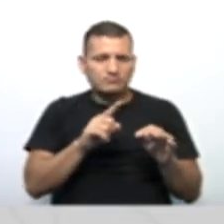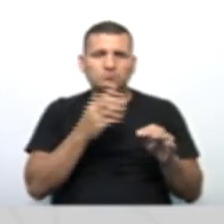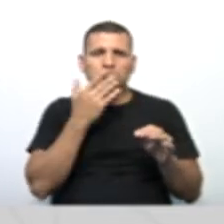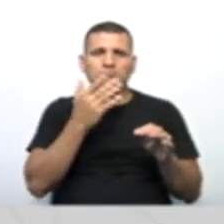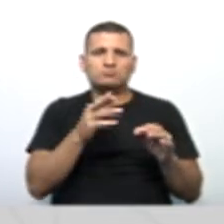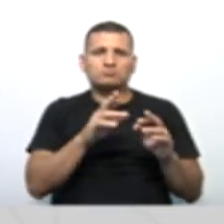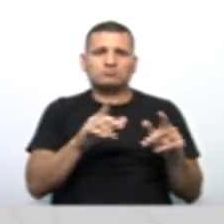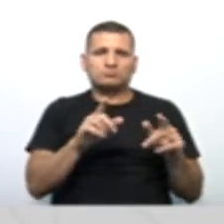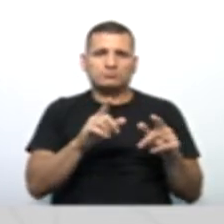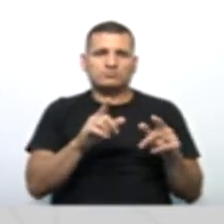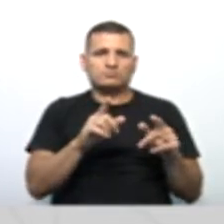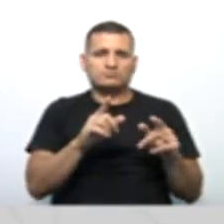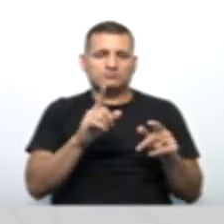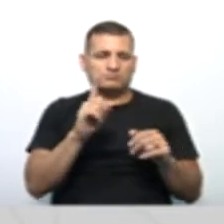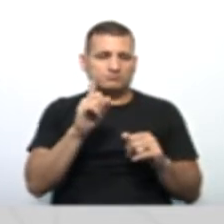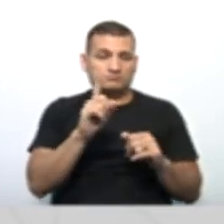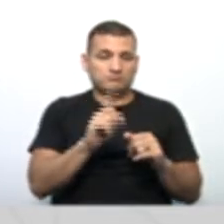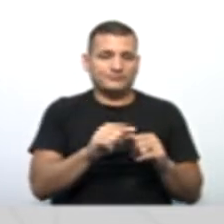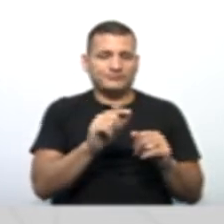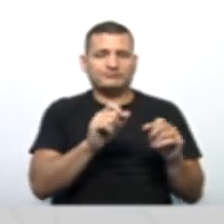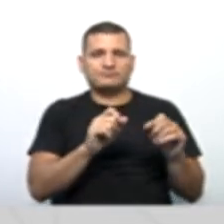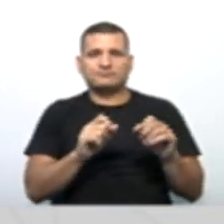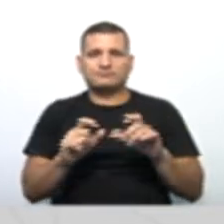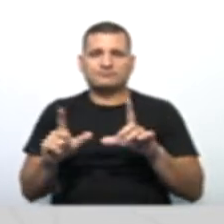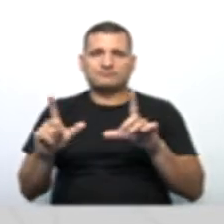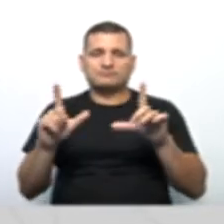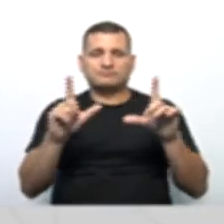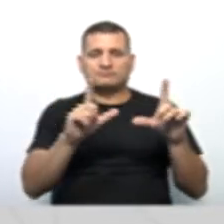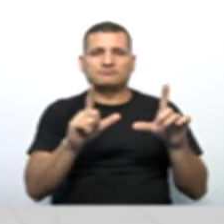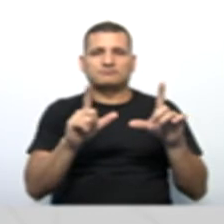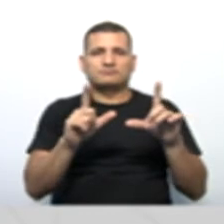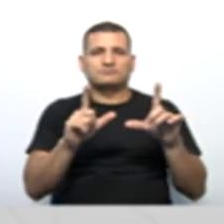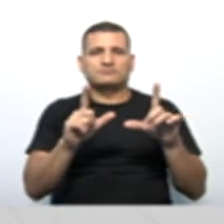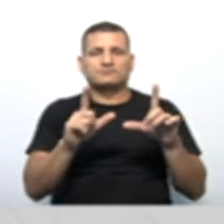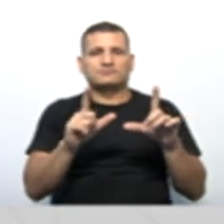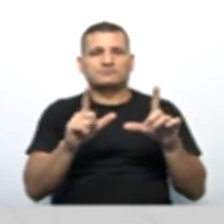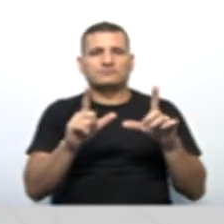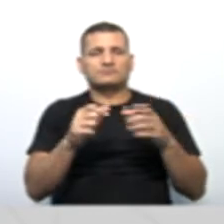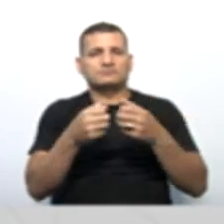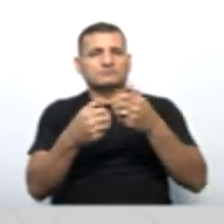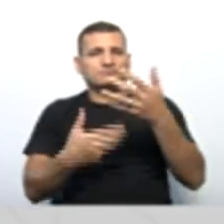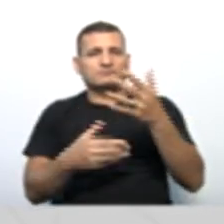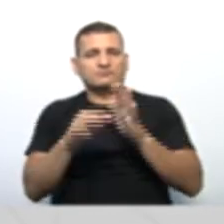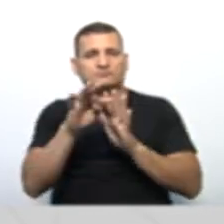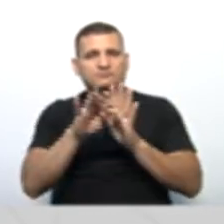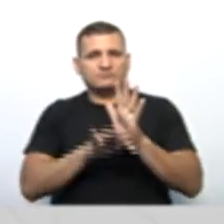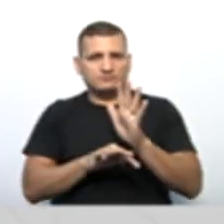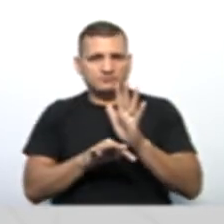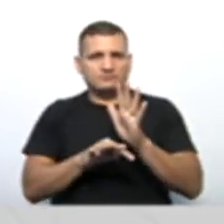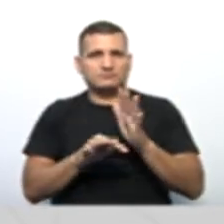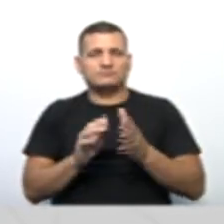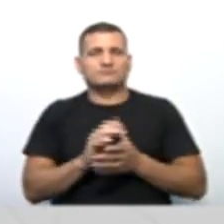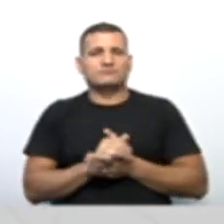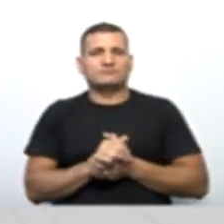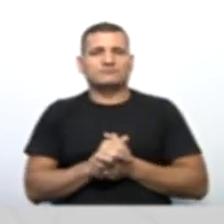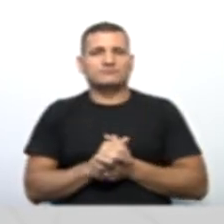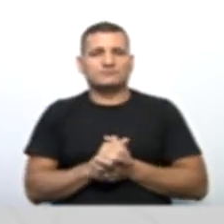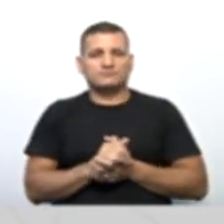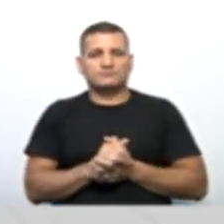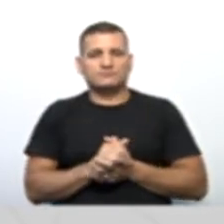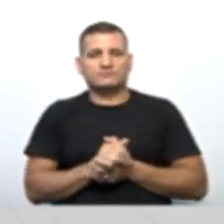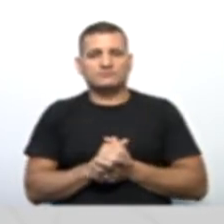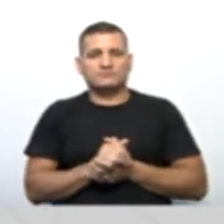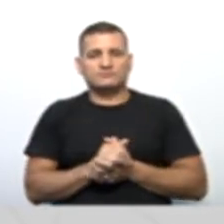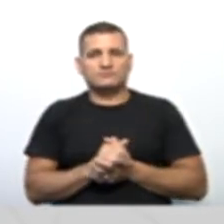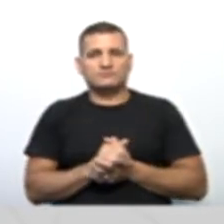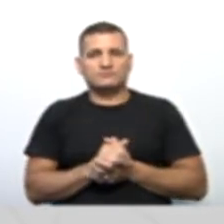cor é como um link e ele já vai entender o papa só clicar aqui eu vou pro texto completo e aonde eu vou ter acesso ao conteúdo completo já que isso